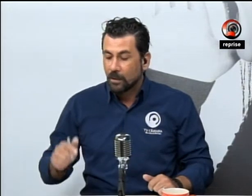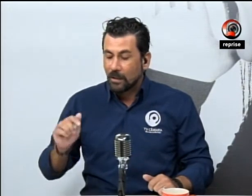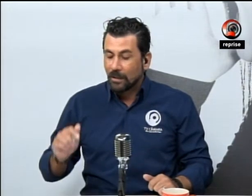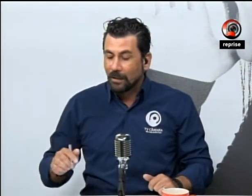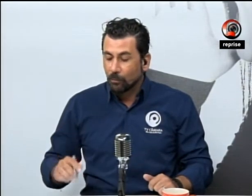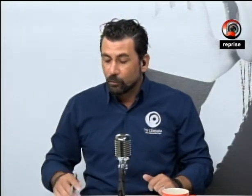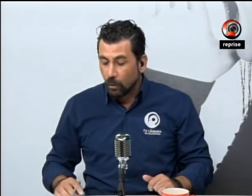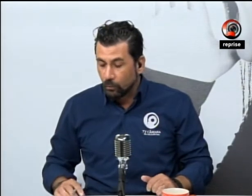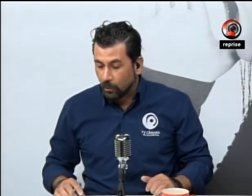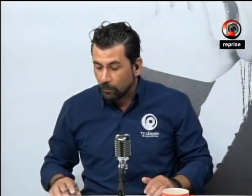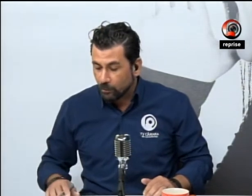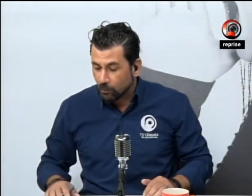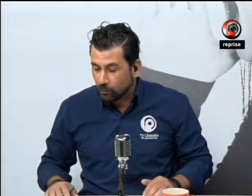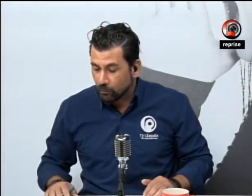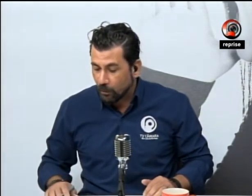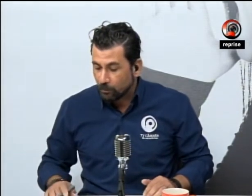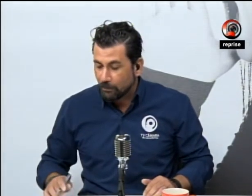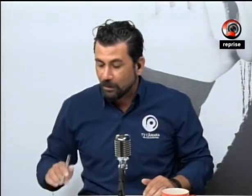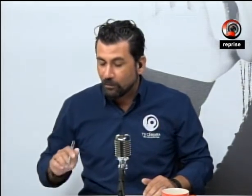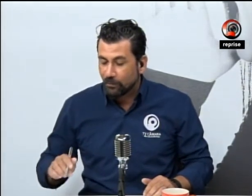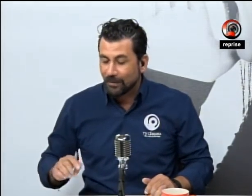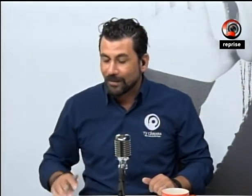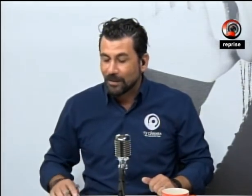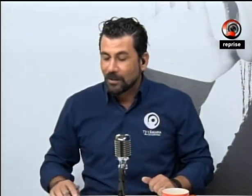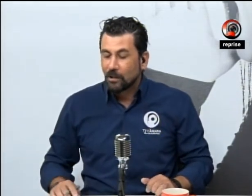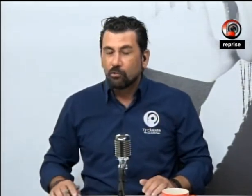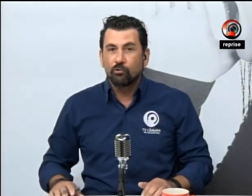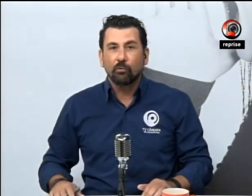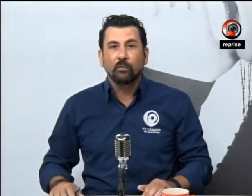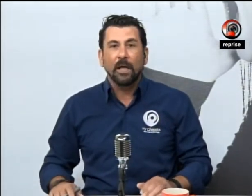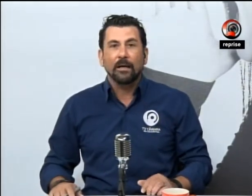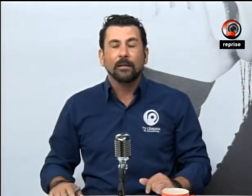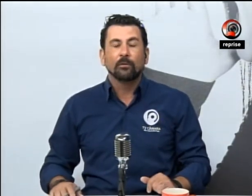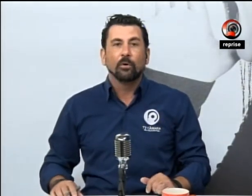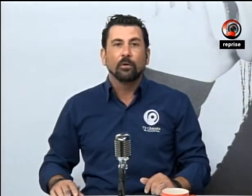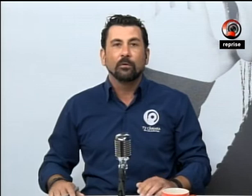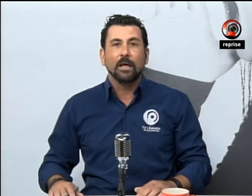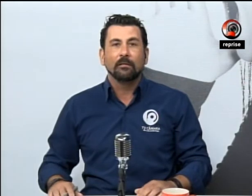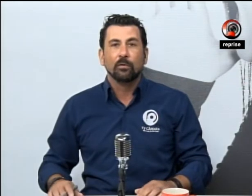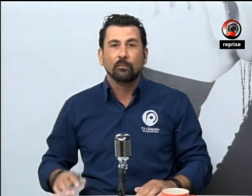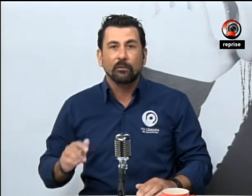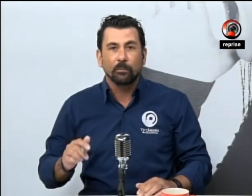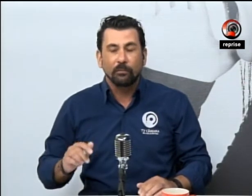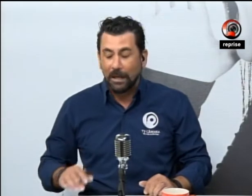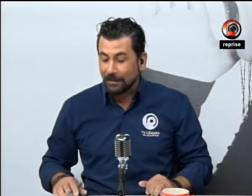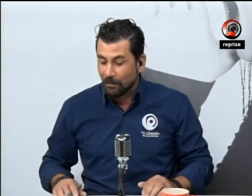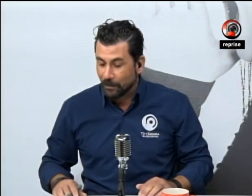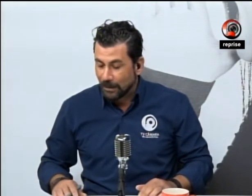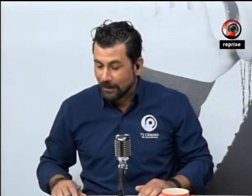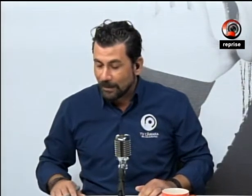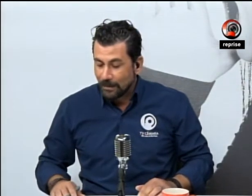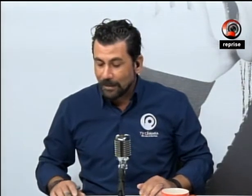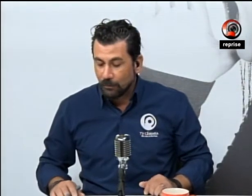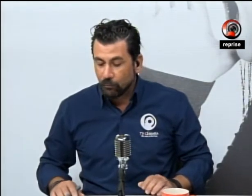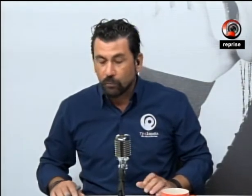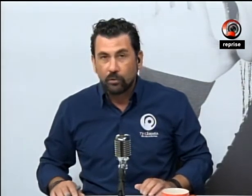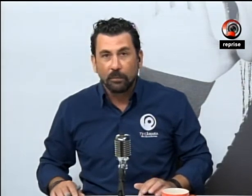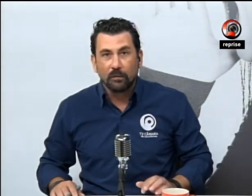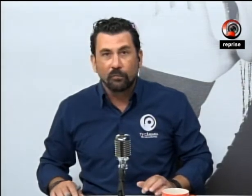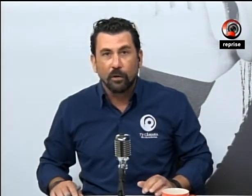preto que mudou o nome do museu permite Vista José Antônio da Silva vamos falar também